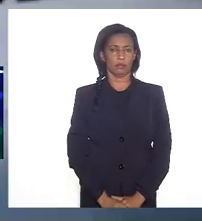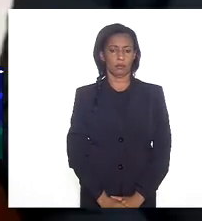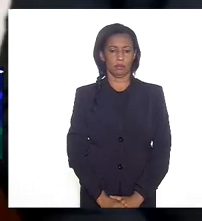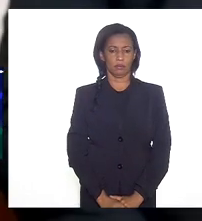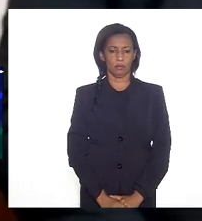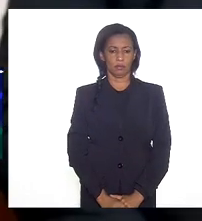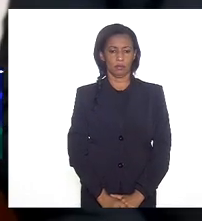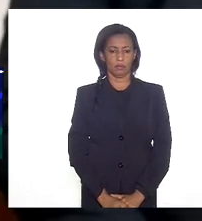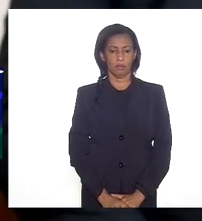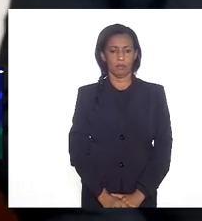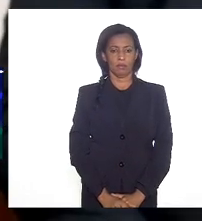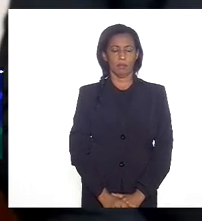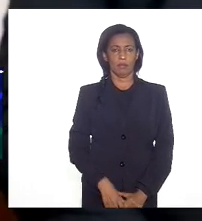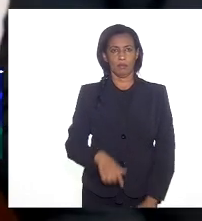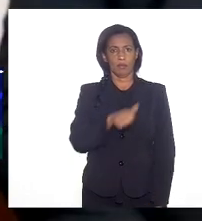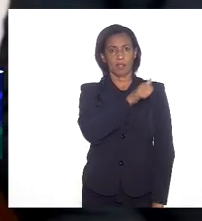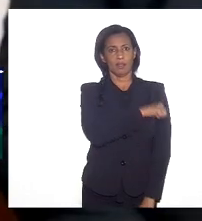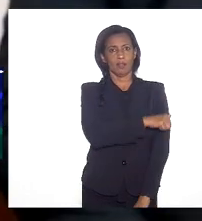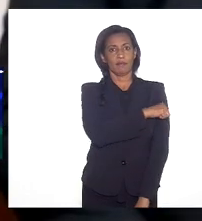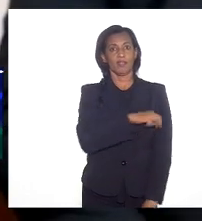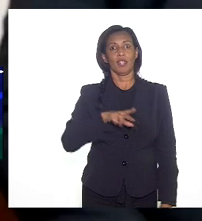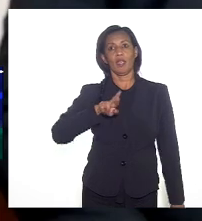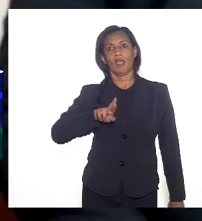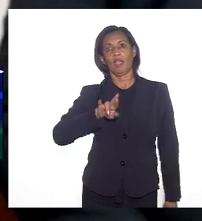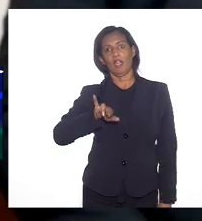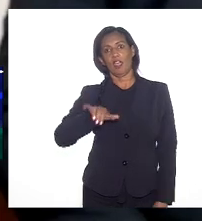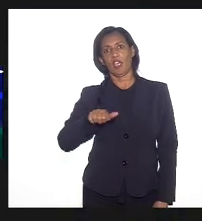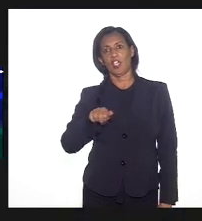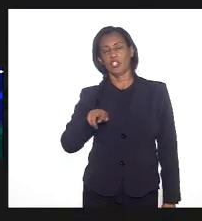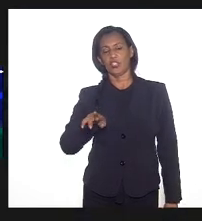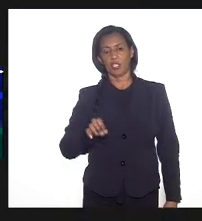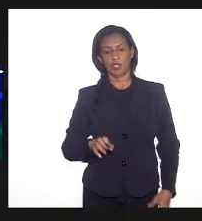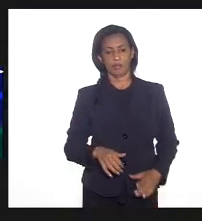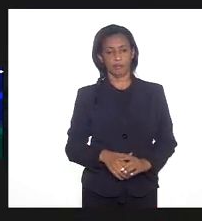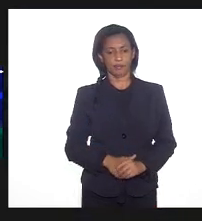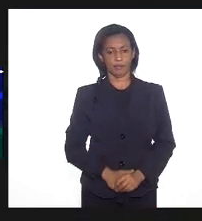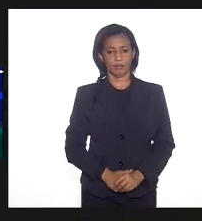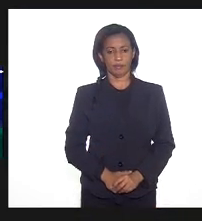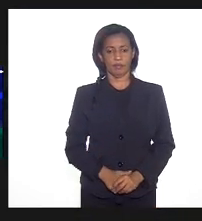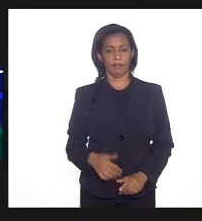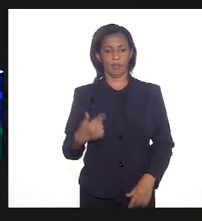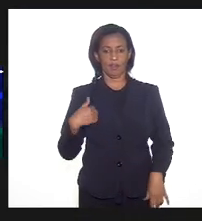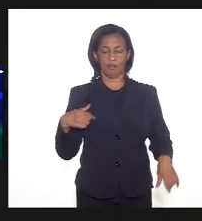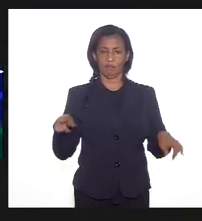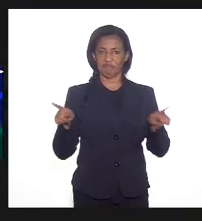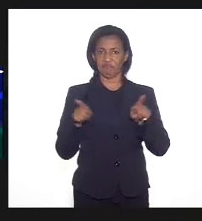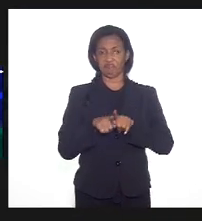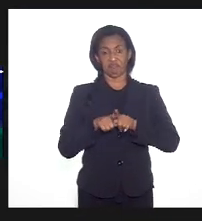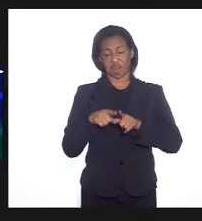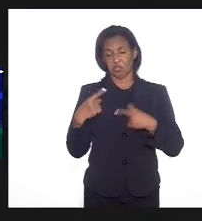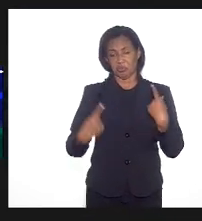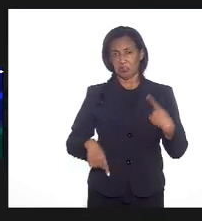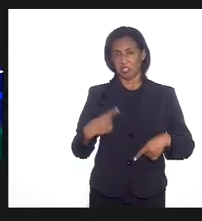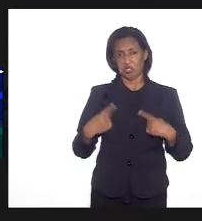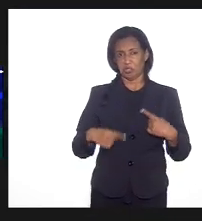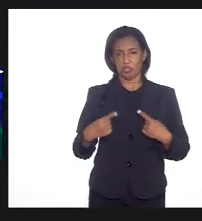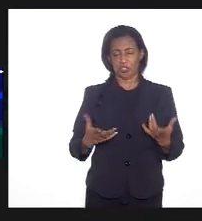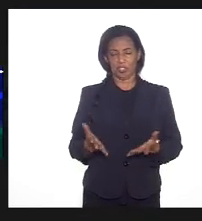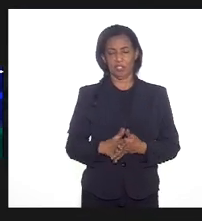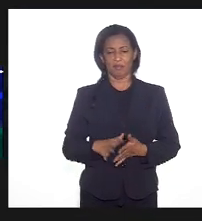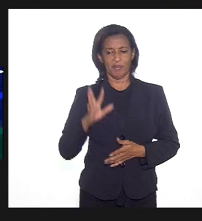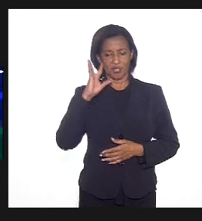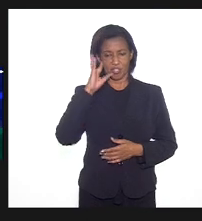Deputada enfermeira Rejane, por favor. Bem, eu também não ia discutir, mas resolvi me